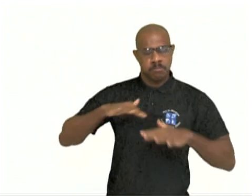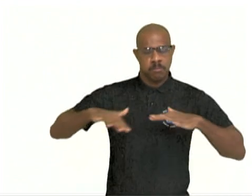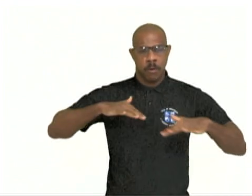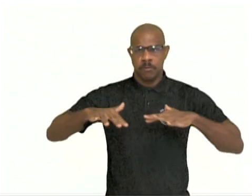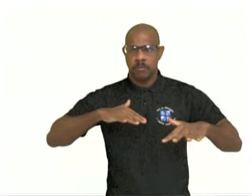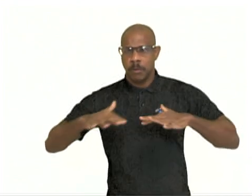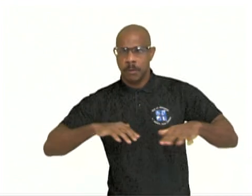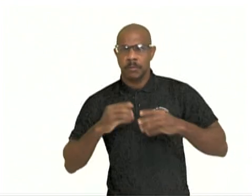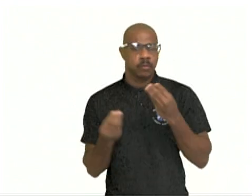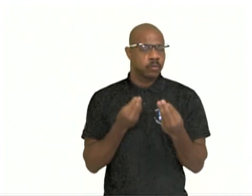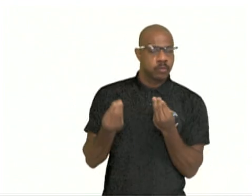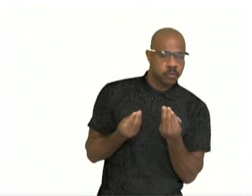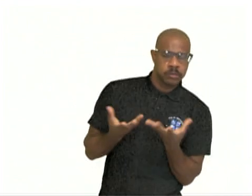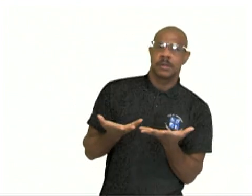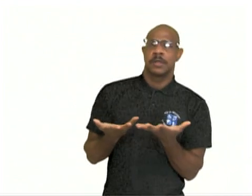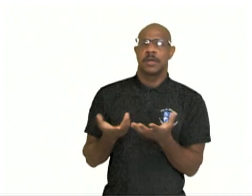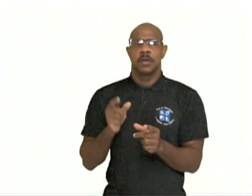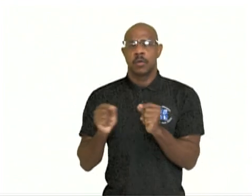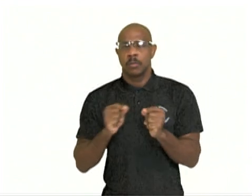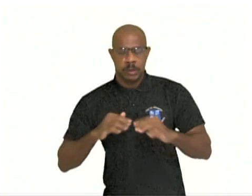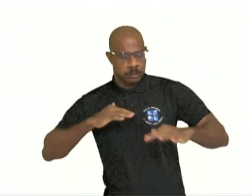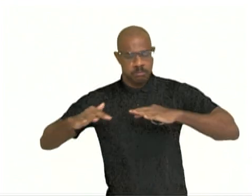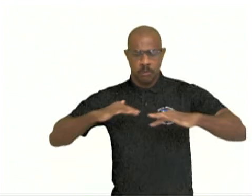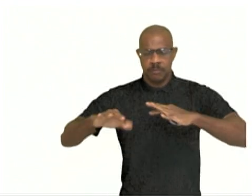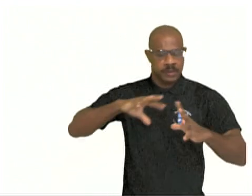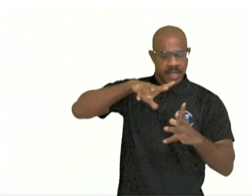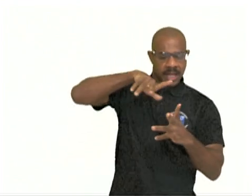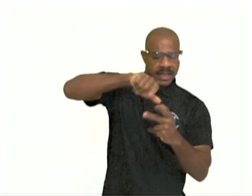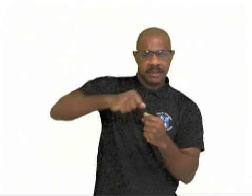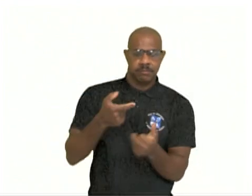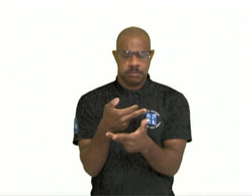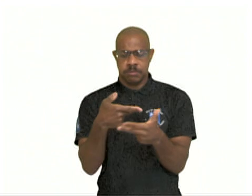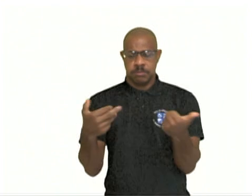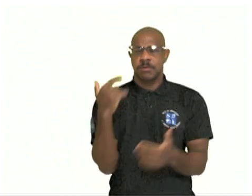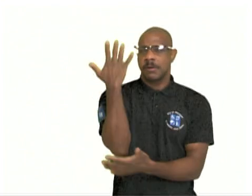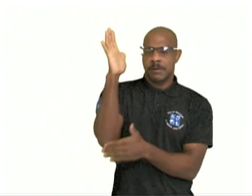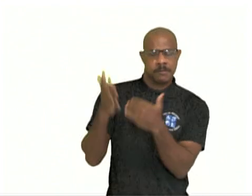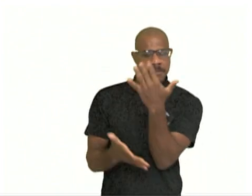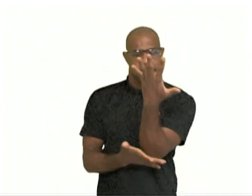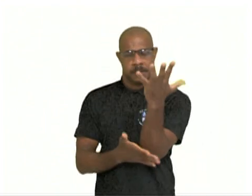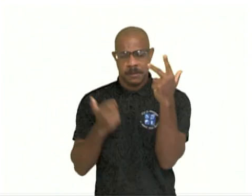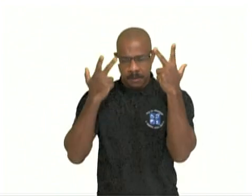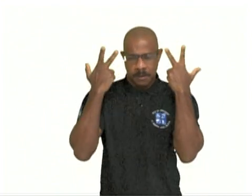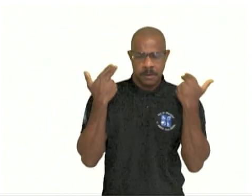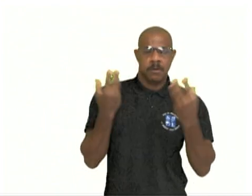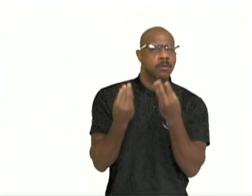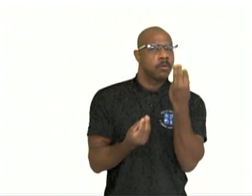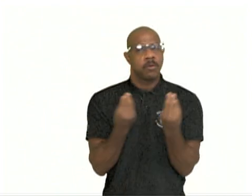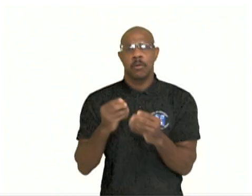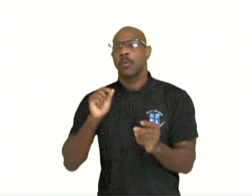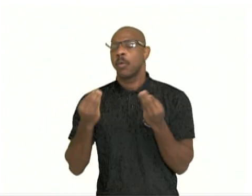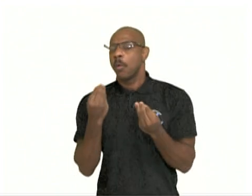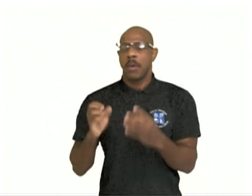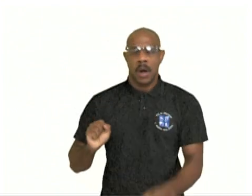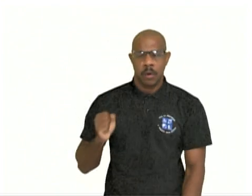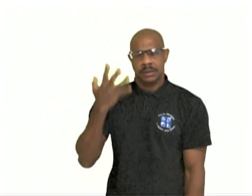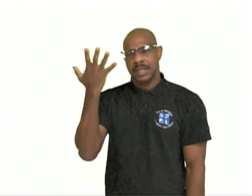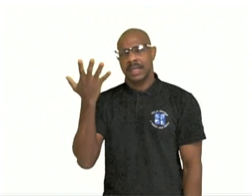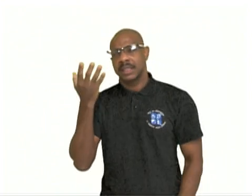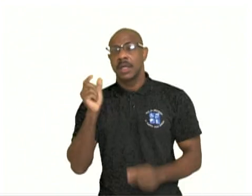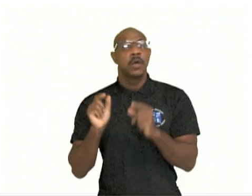que é essa dinâmica, professora? Esse movimento dos elementos naturais. Como eles acontecem e no que